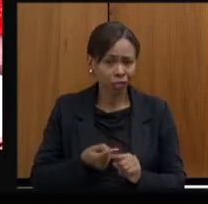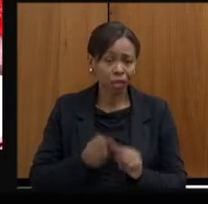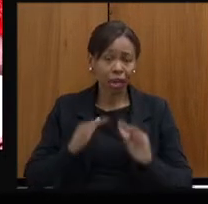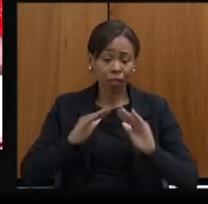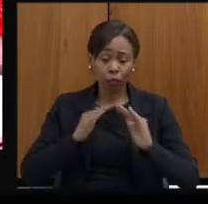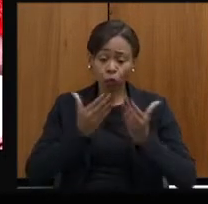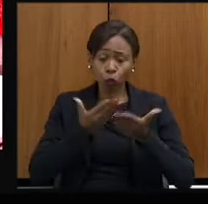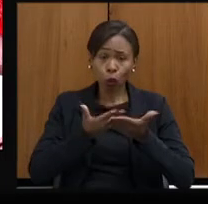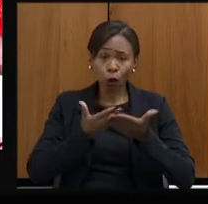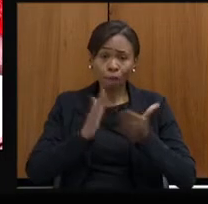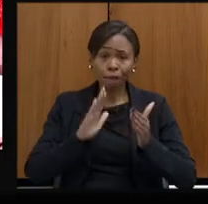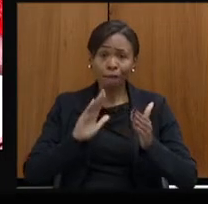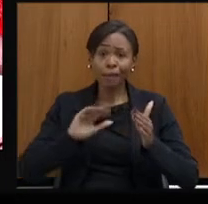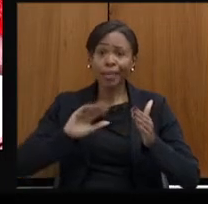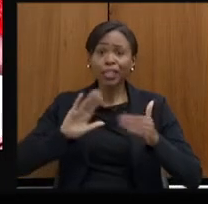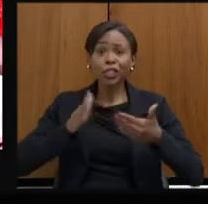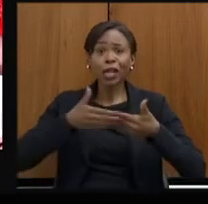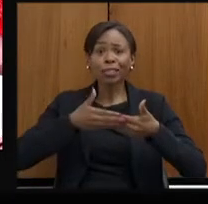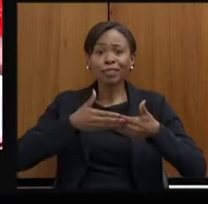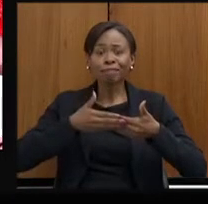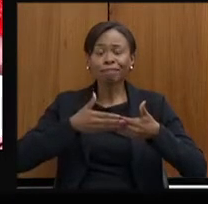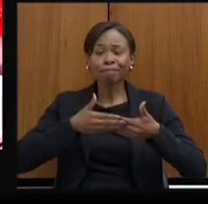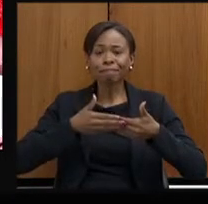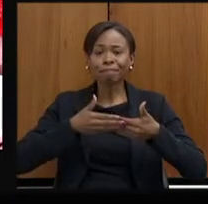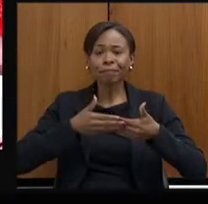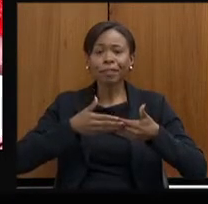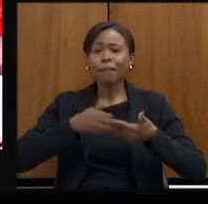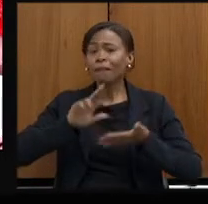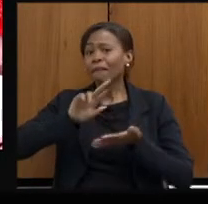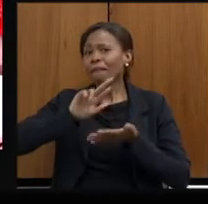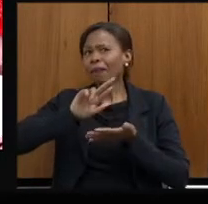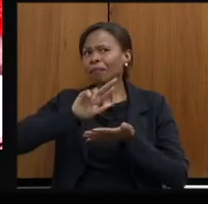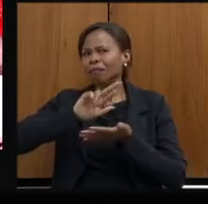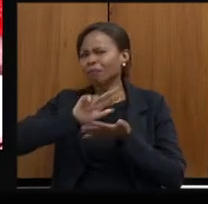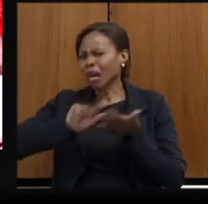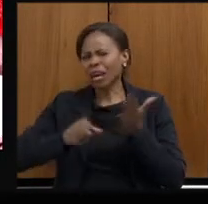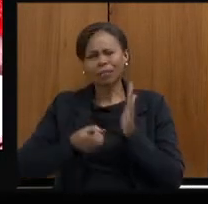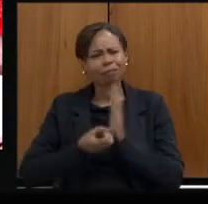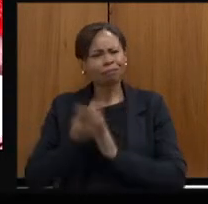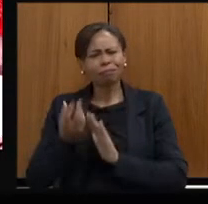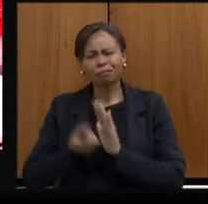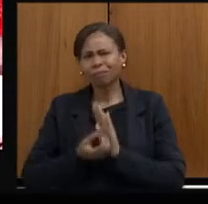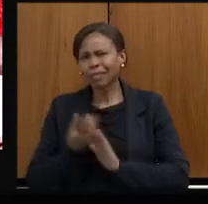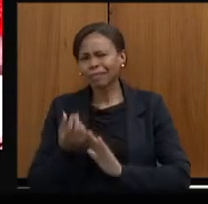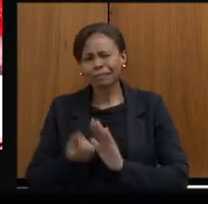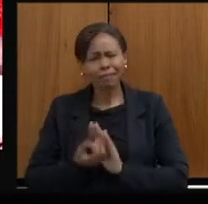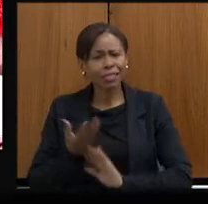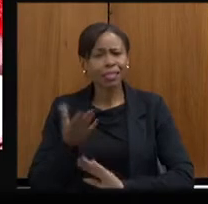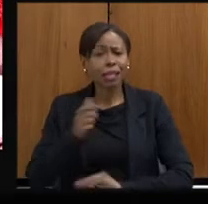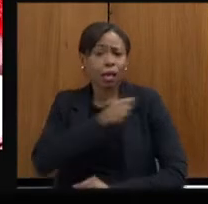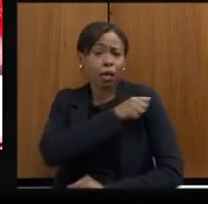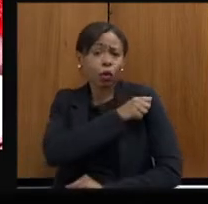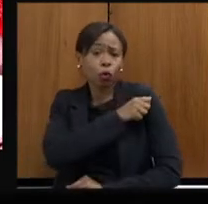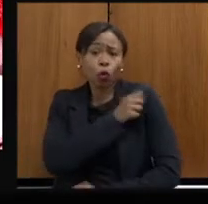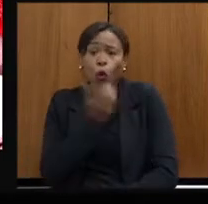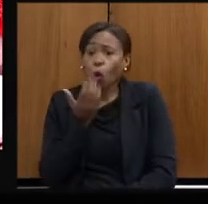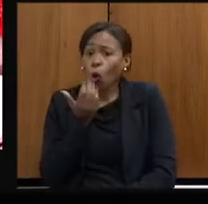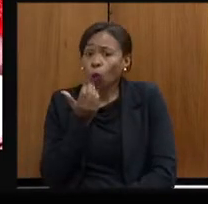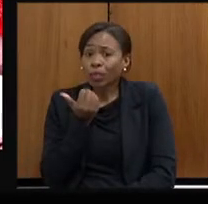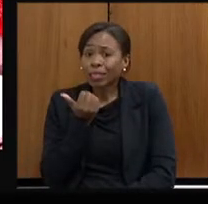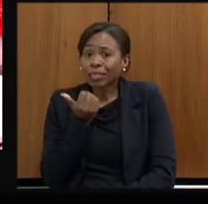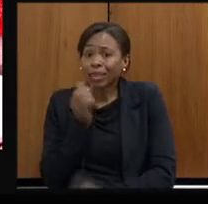estão fechadas. Muitos desses alunos das escolas estaduais vão ficar sem alimentação.